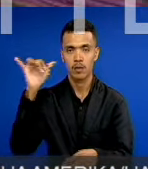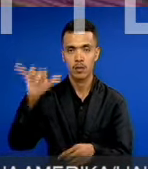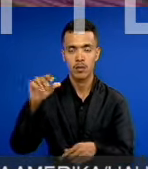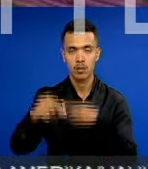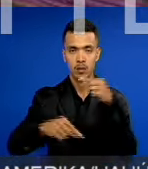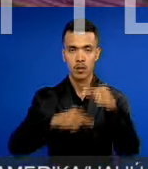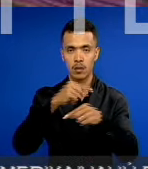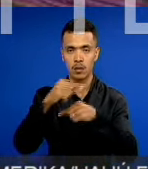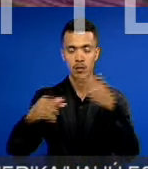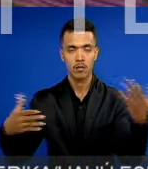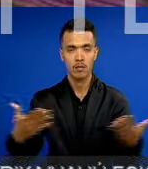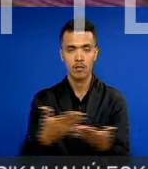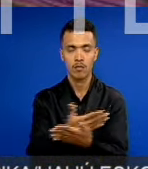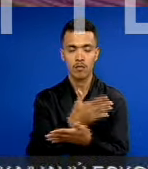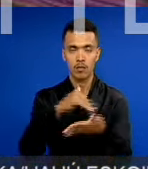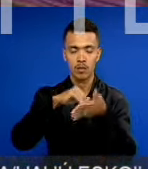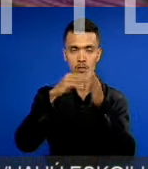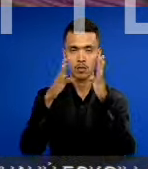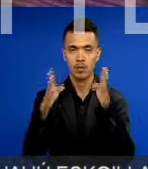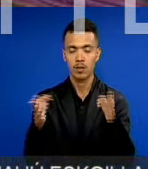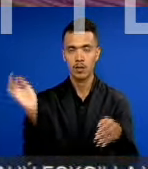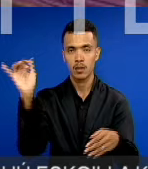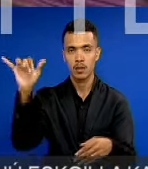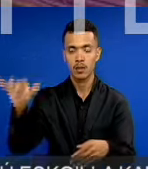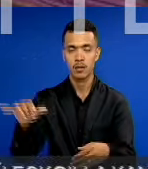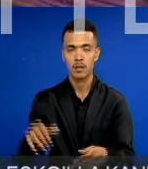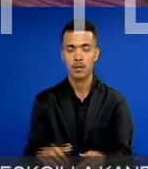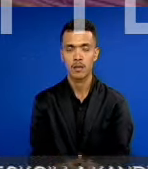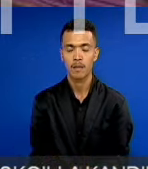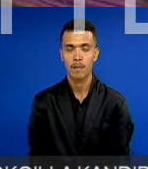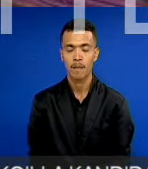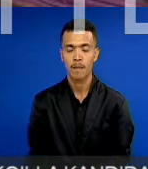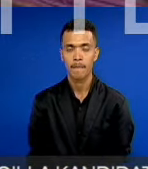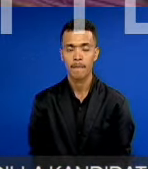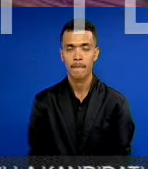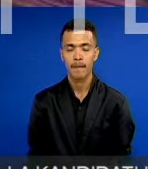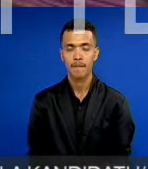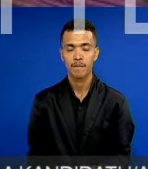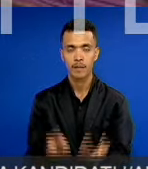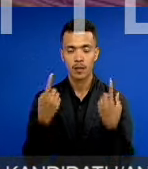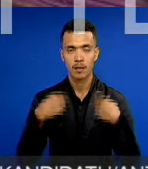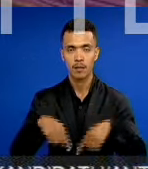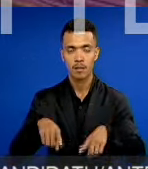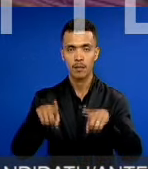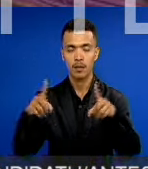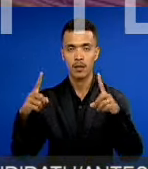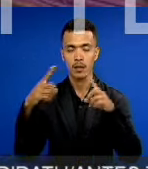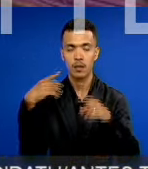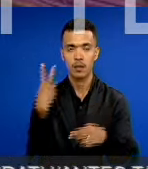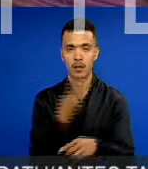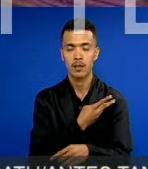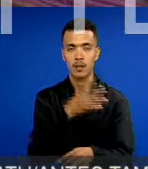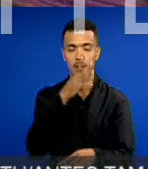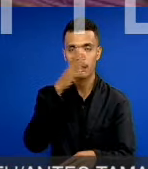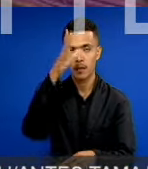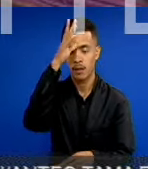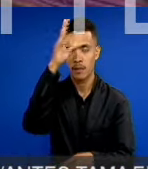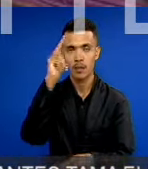fon, estudante sira, foi insai sira, ba itania inan ama ser nia